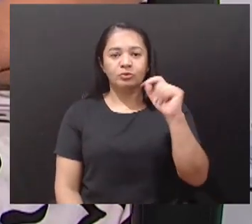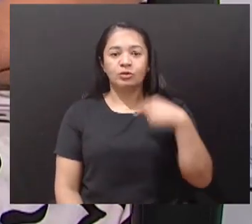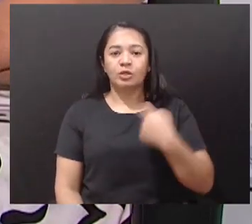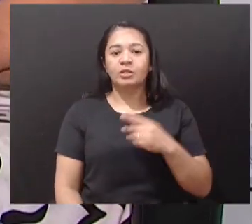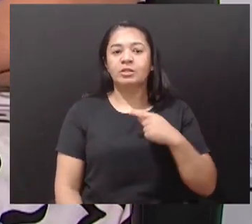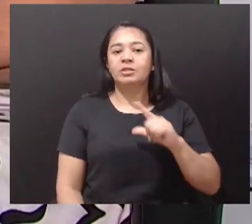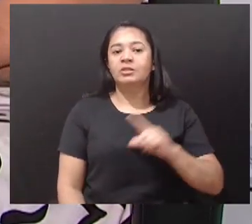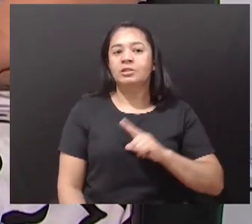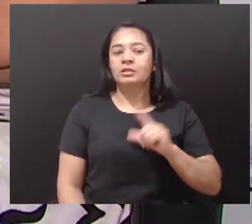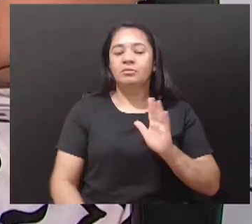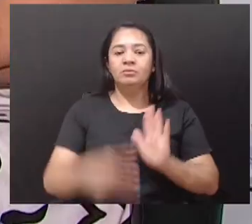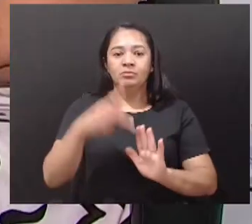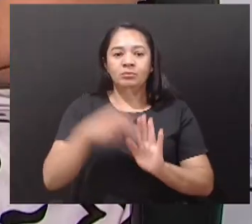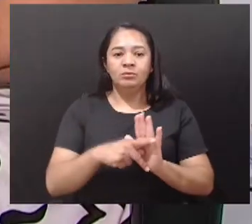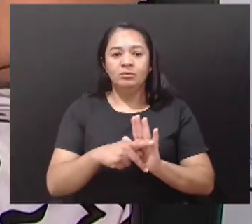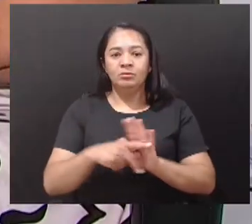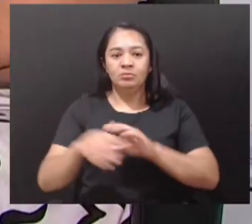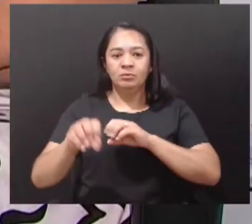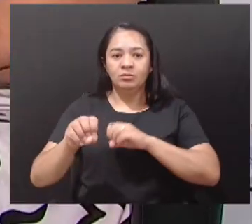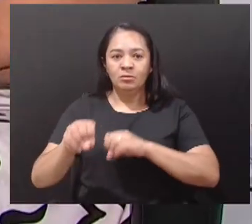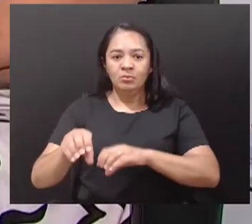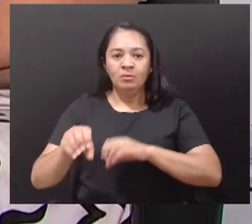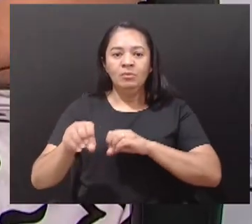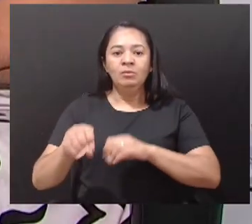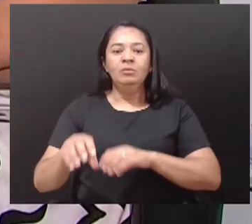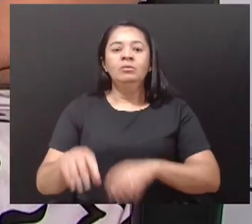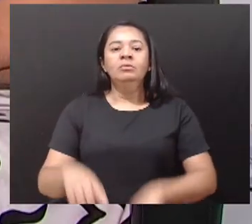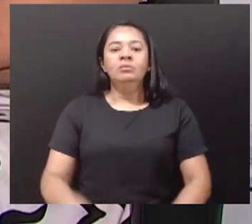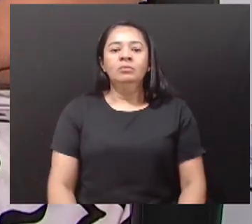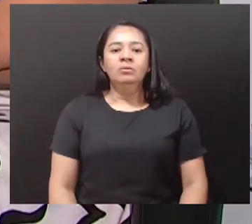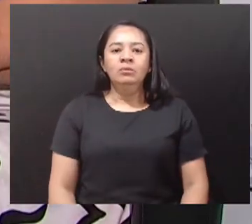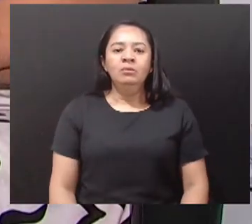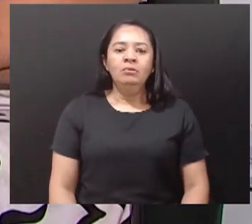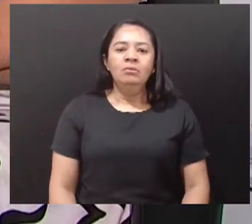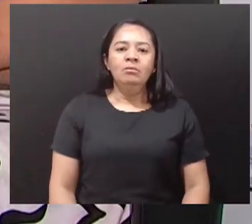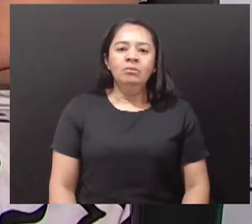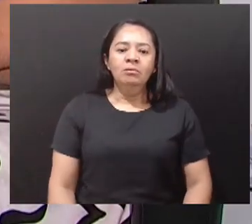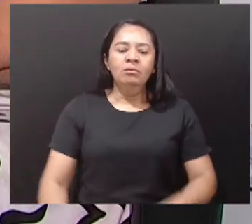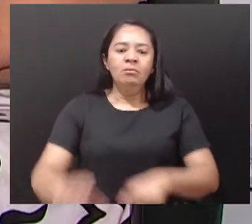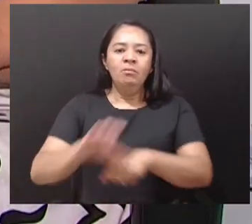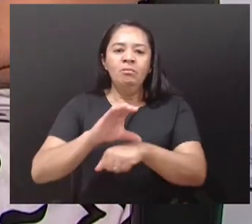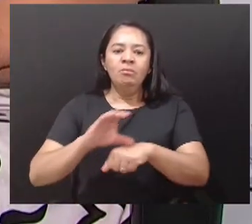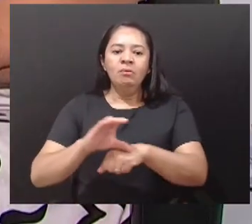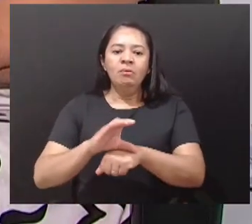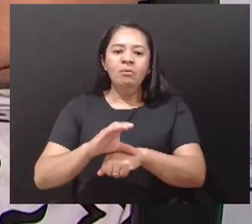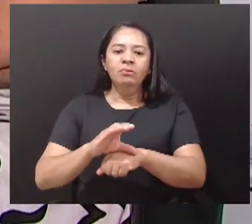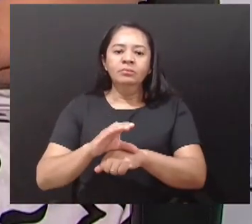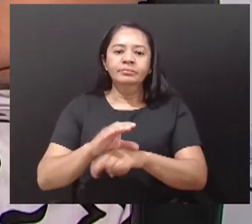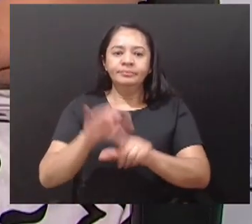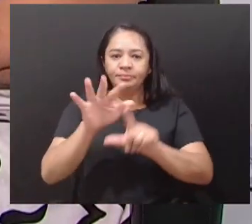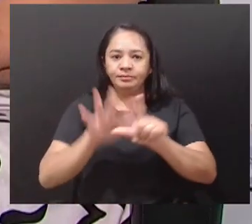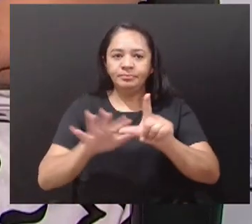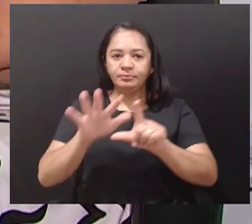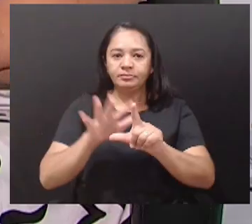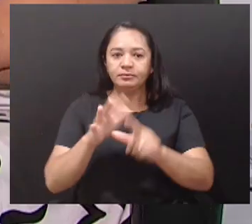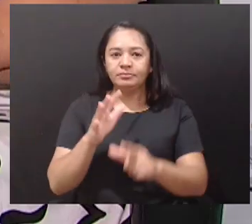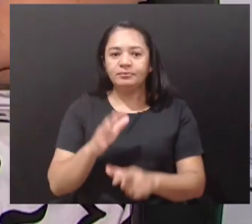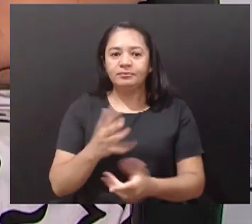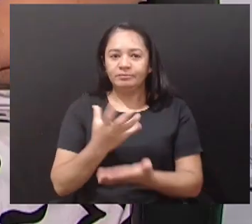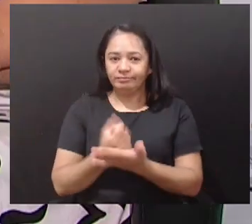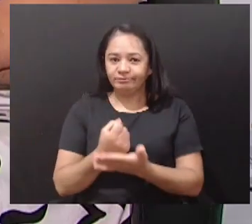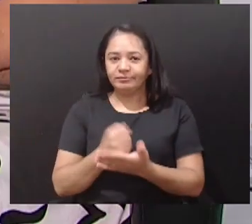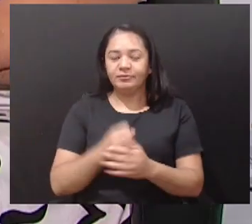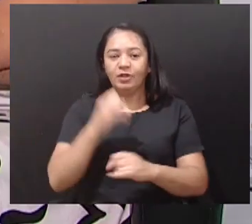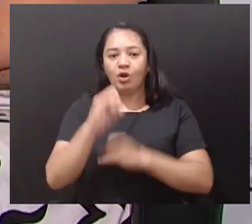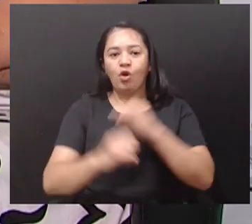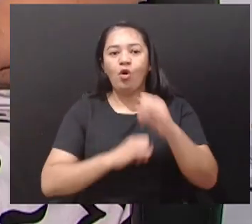de educacional. Eu tenho um curso que está subindo para uma plataforma aí online, vai vir um curso de soltura